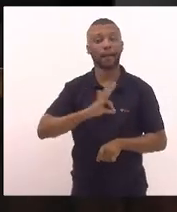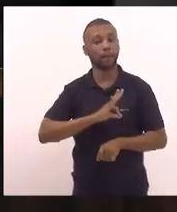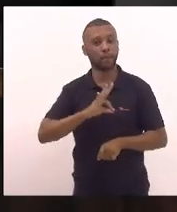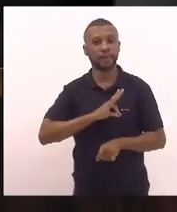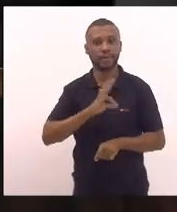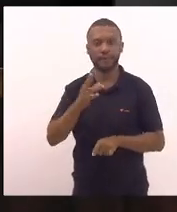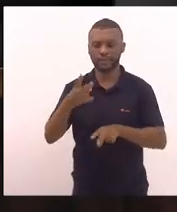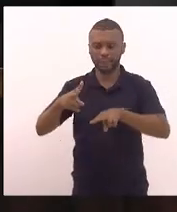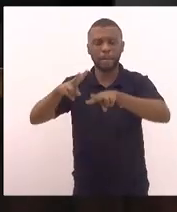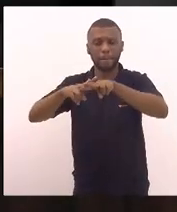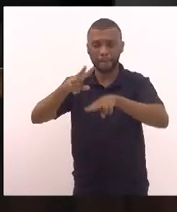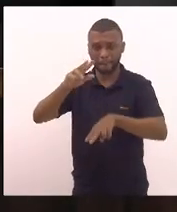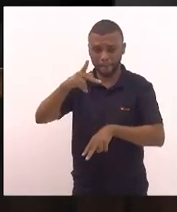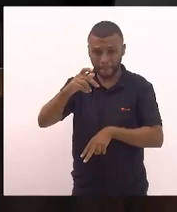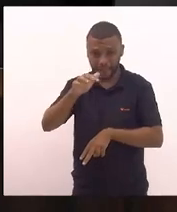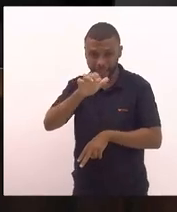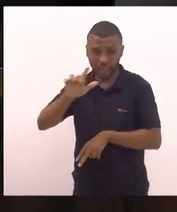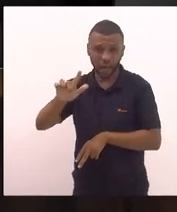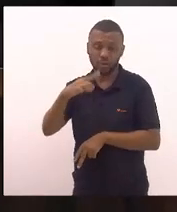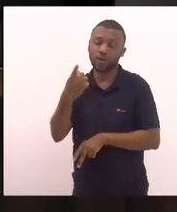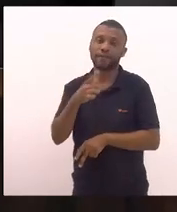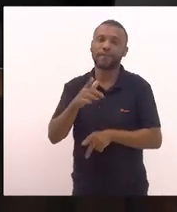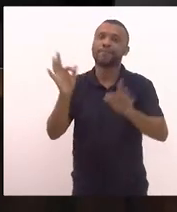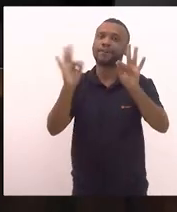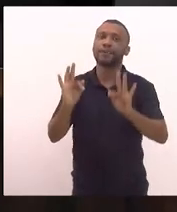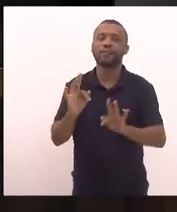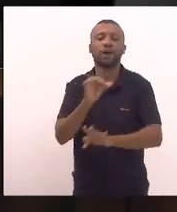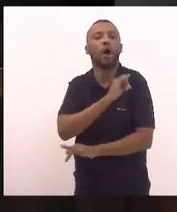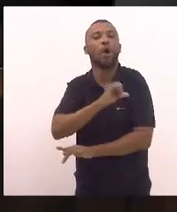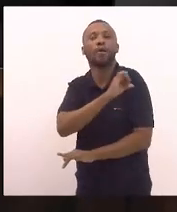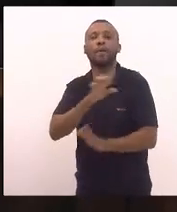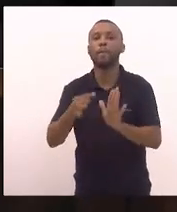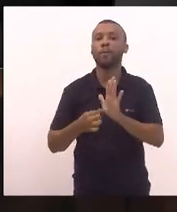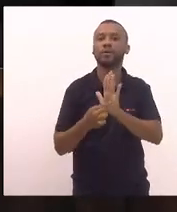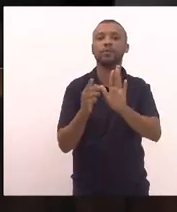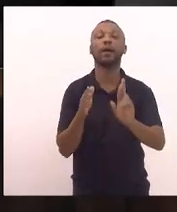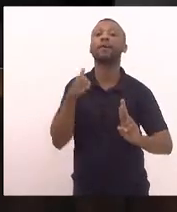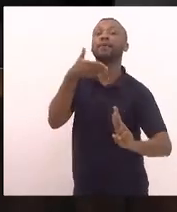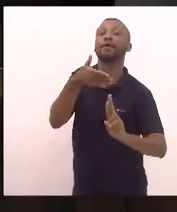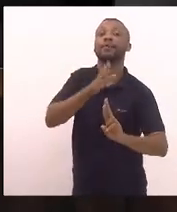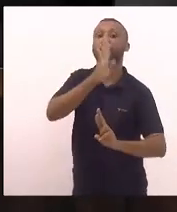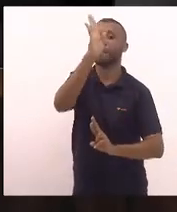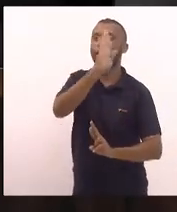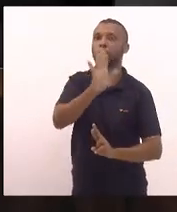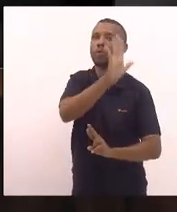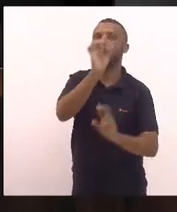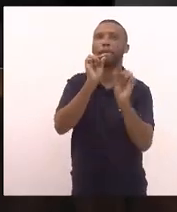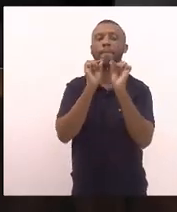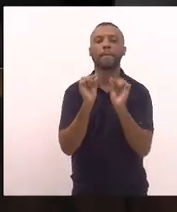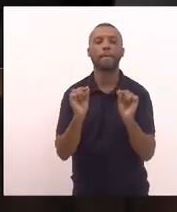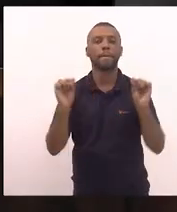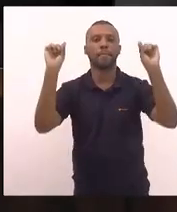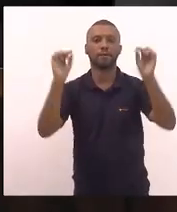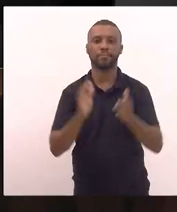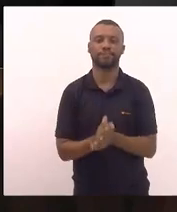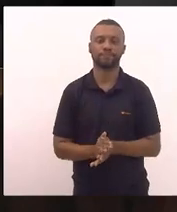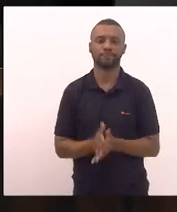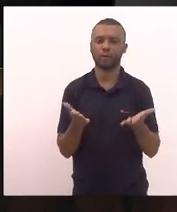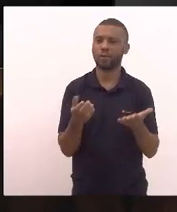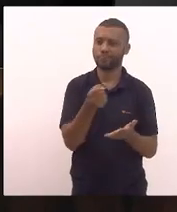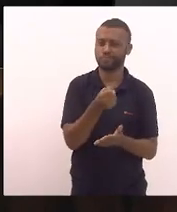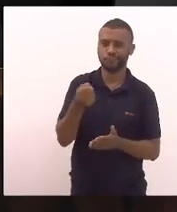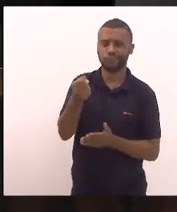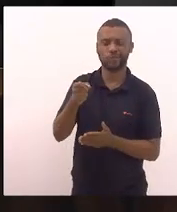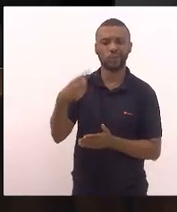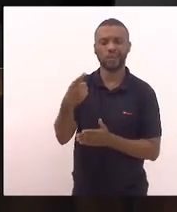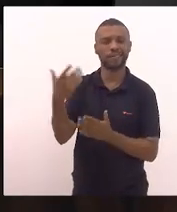feliz com o nosso Rio de Janeiro aí, dando exemplo para todo o Brasil. Passo agora a palavra para a nossa Rosa Negra